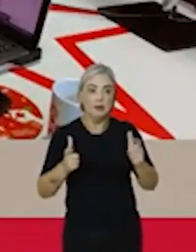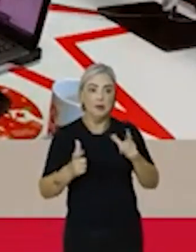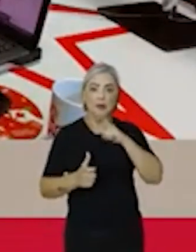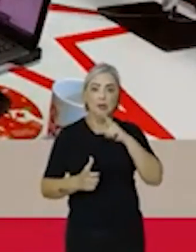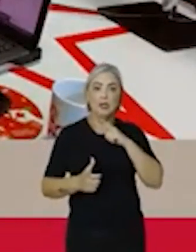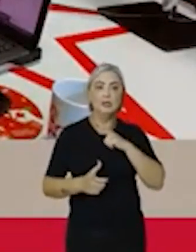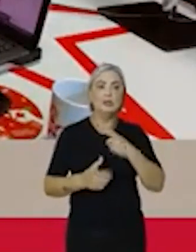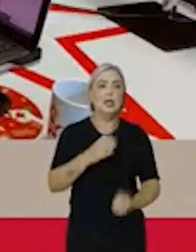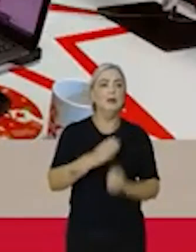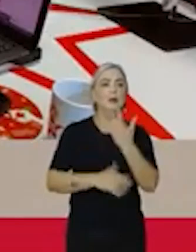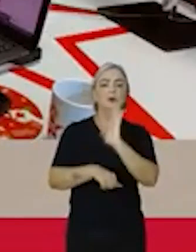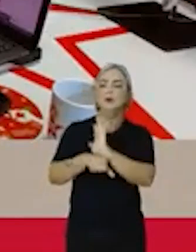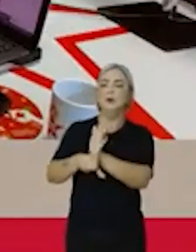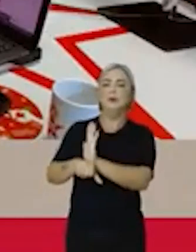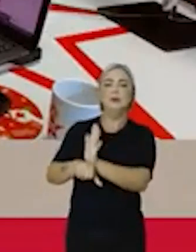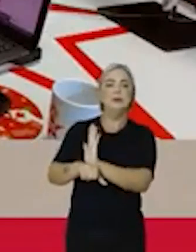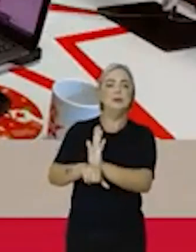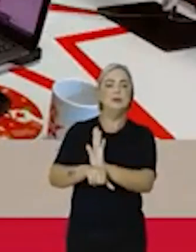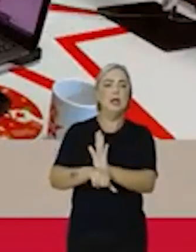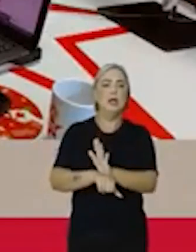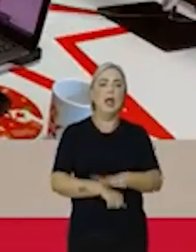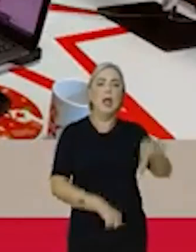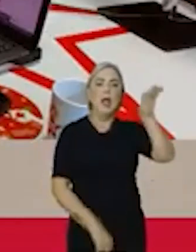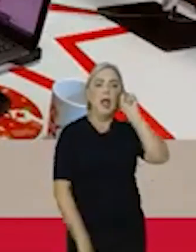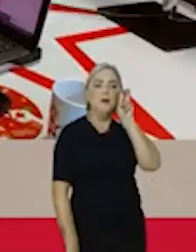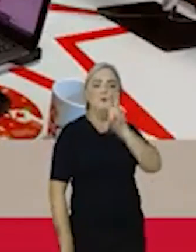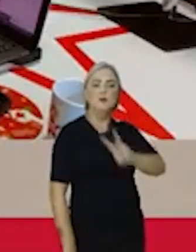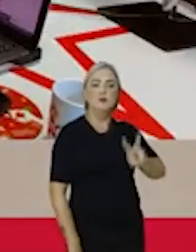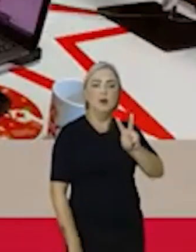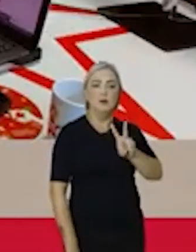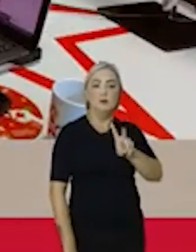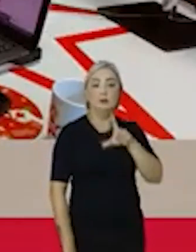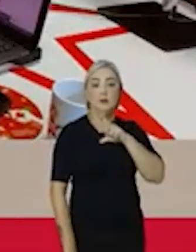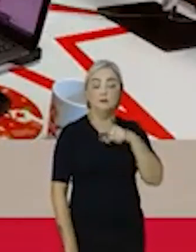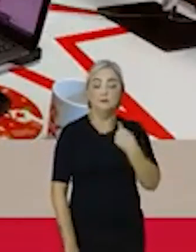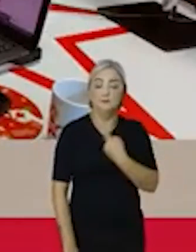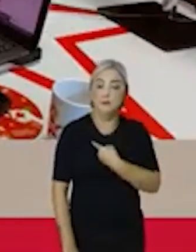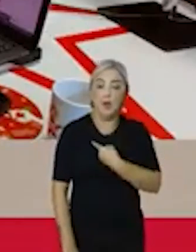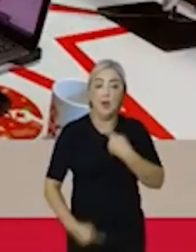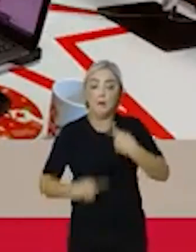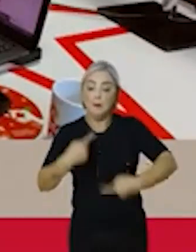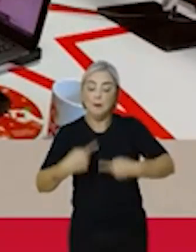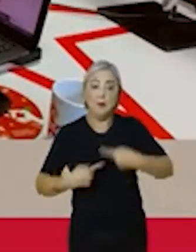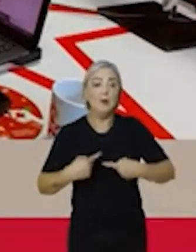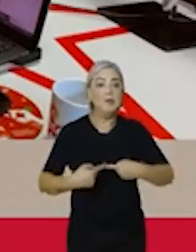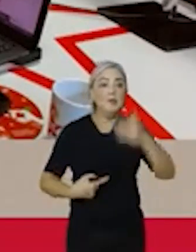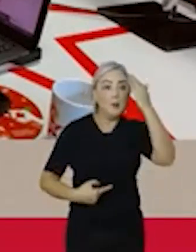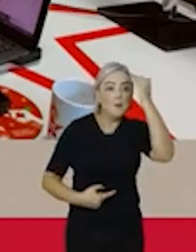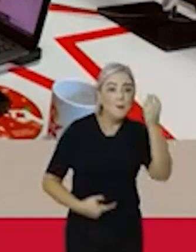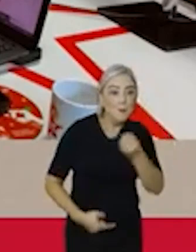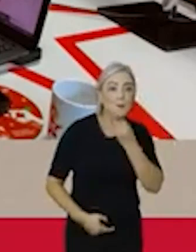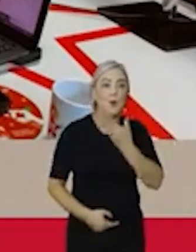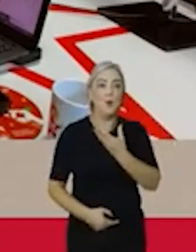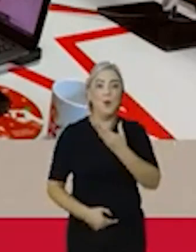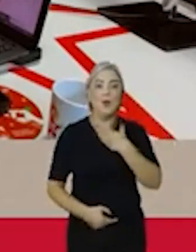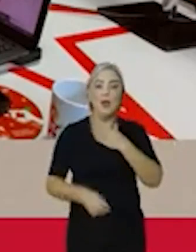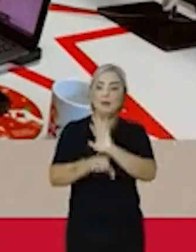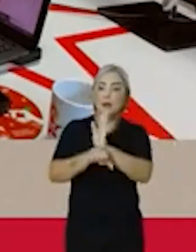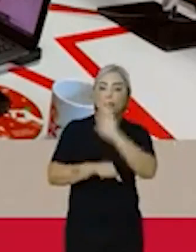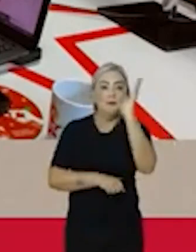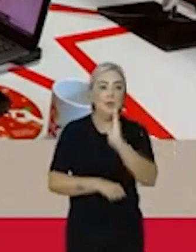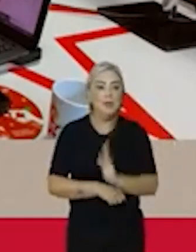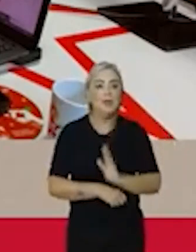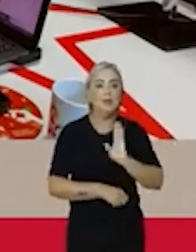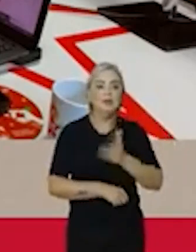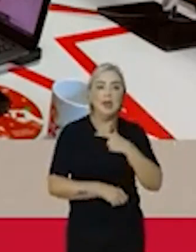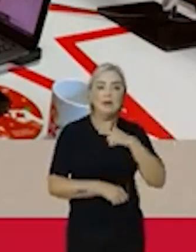tem produtora de cinema e audiovisual. Então, é uma política bem sucedida. O cinema brasileiro